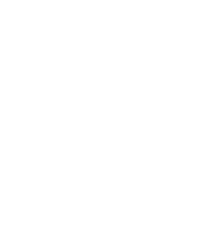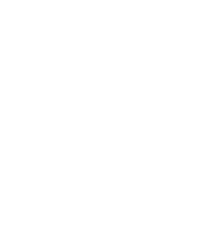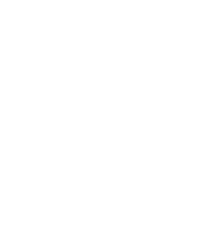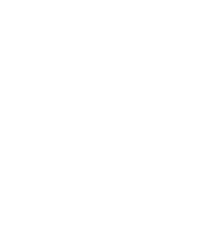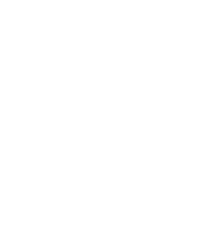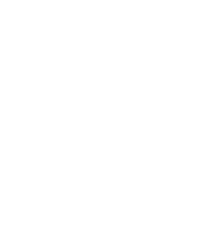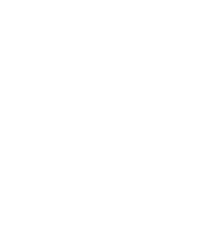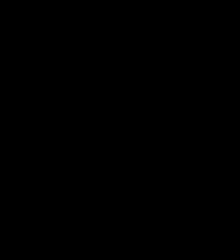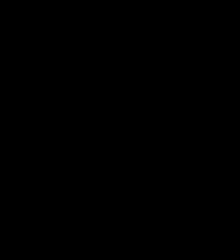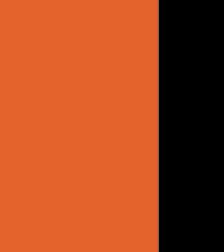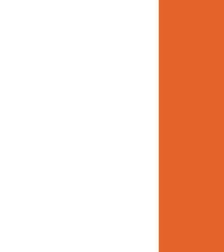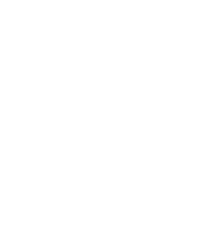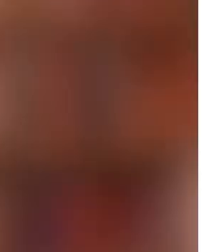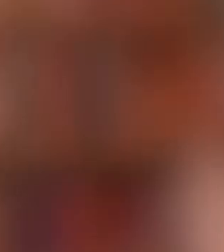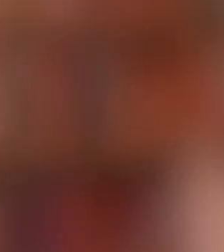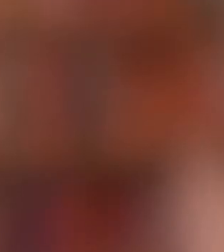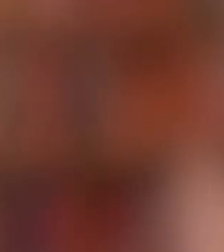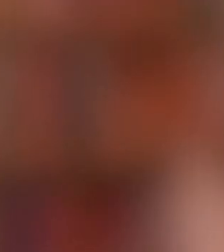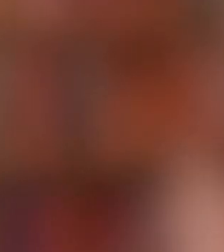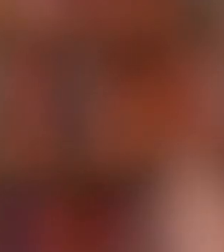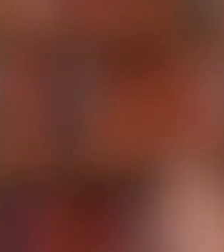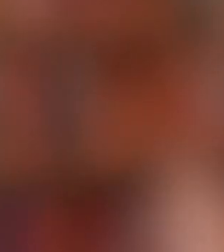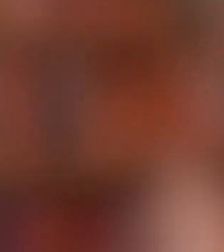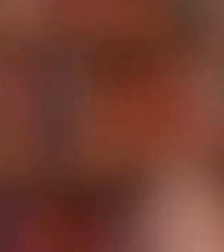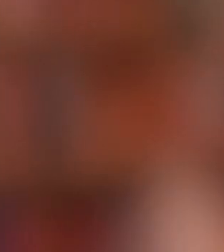Brasil, União e Reconstrução.